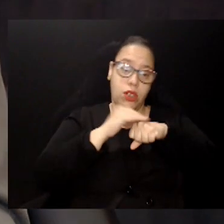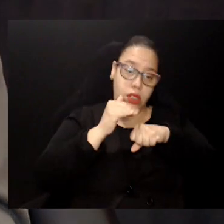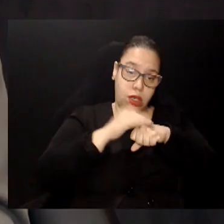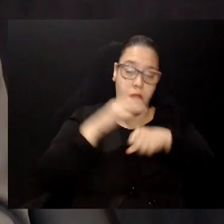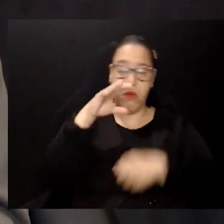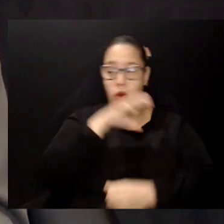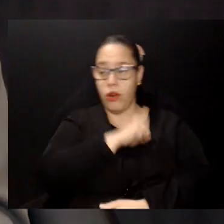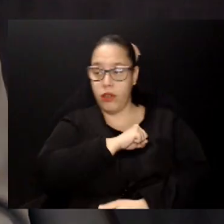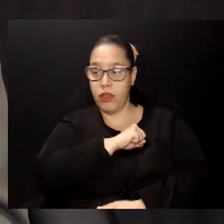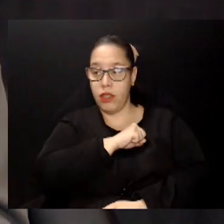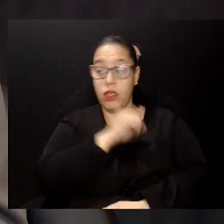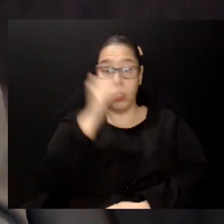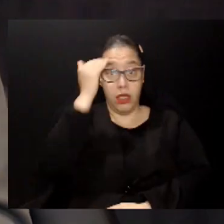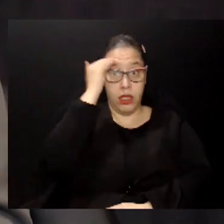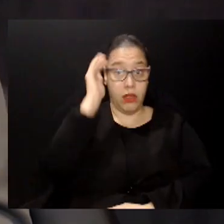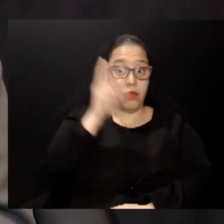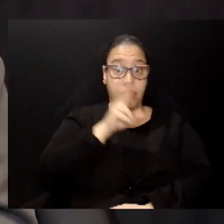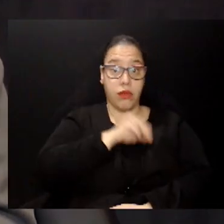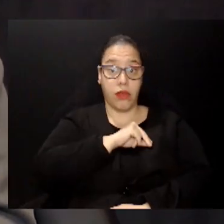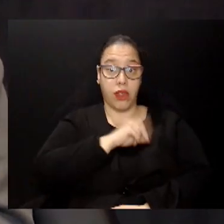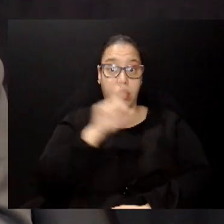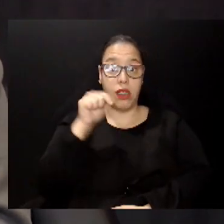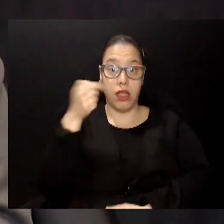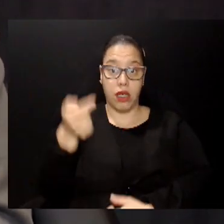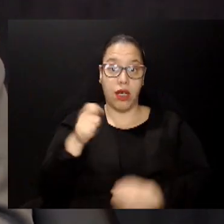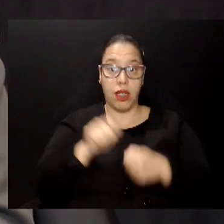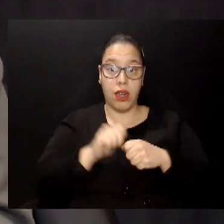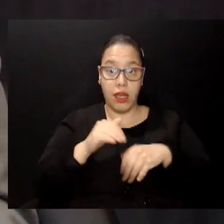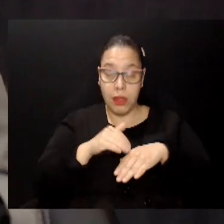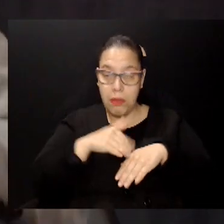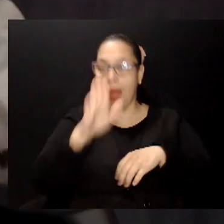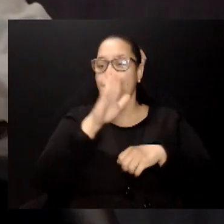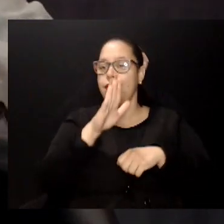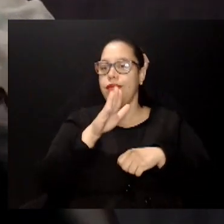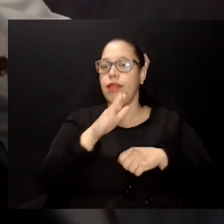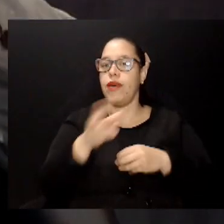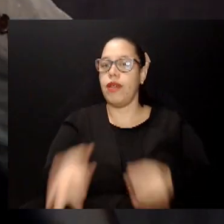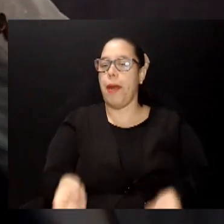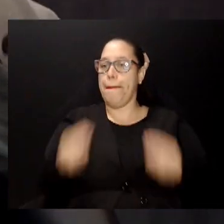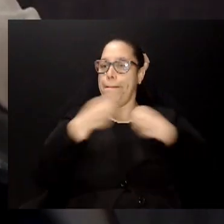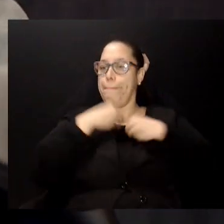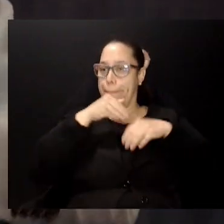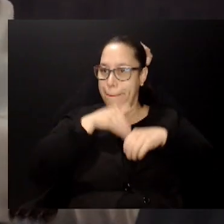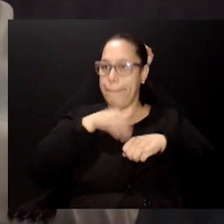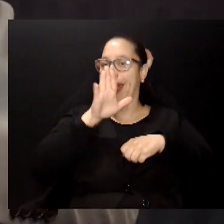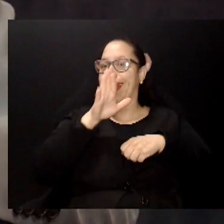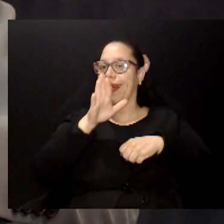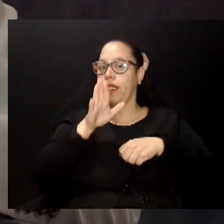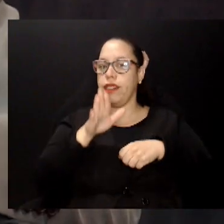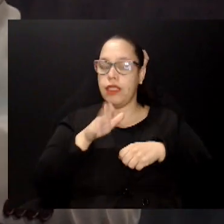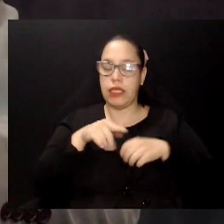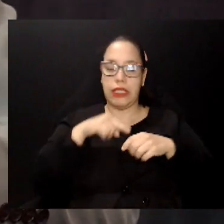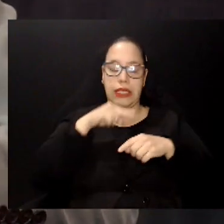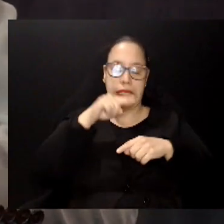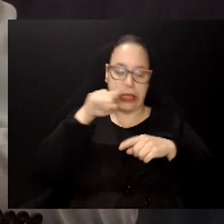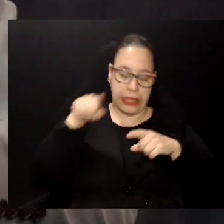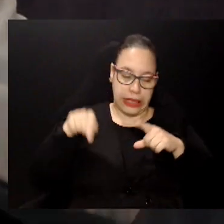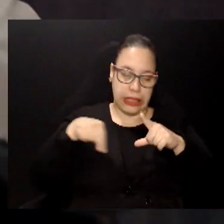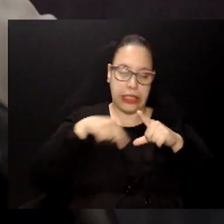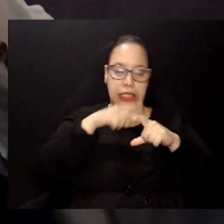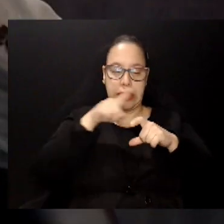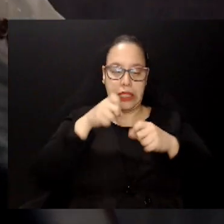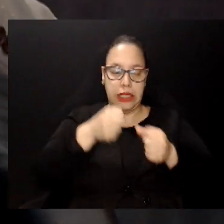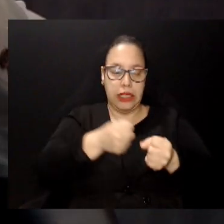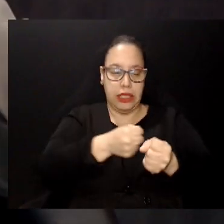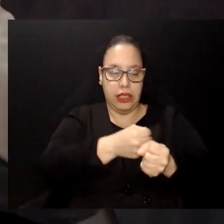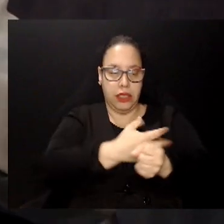entende, puxa vida, talvez na próxima vez se eu fizer mais, ele vai me dar mais. E você entra num loop emocional, no sentido de que assim, poxa, então eu preciso